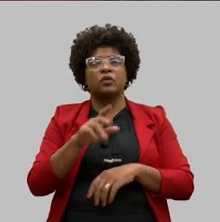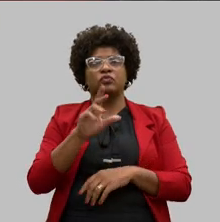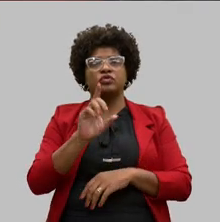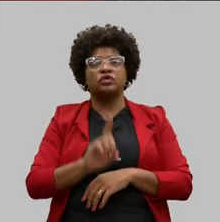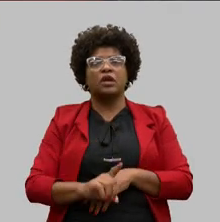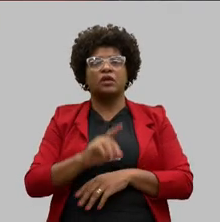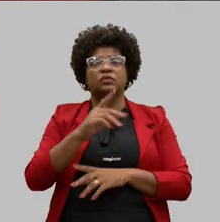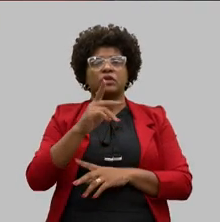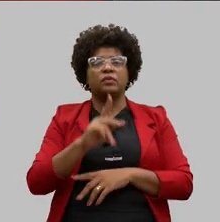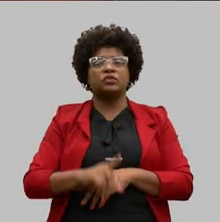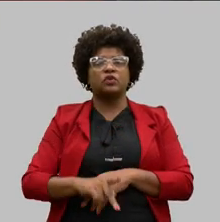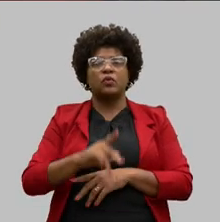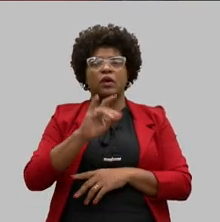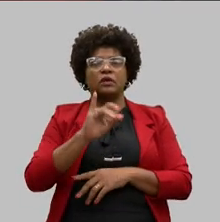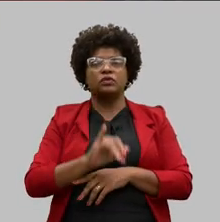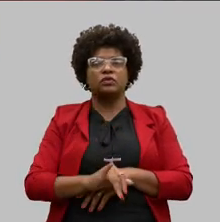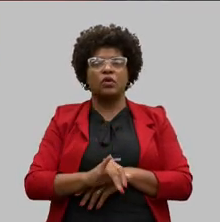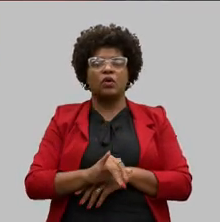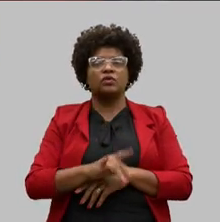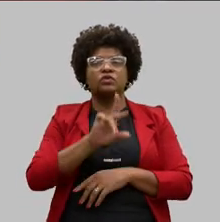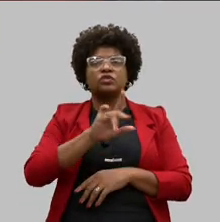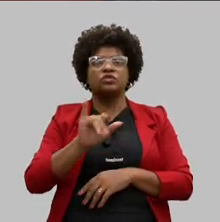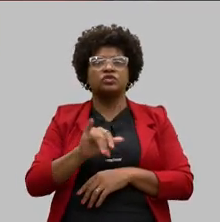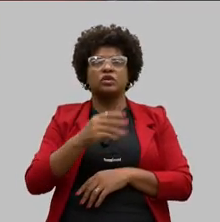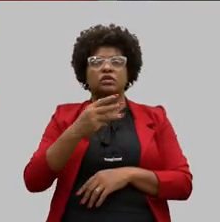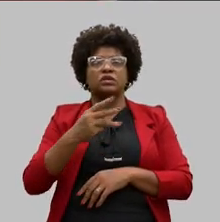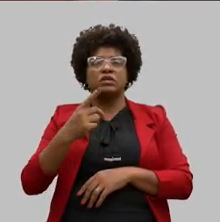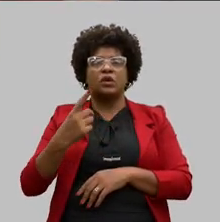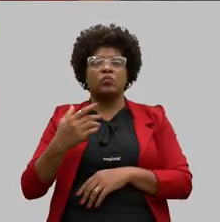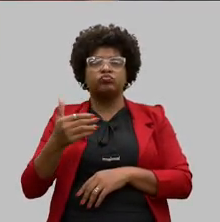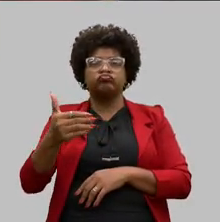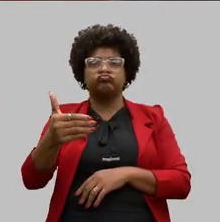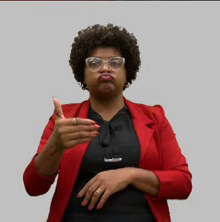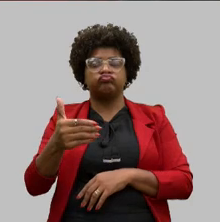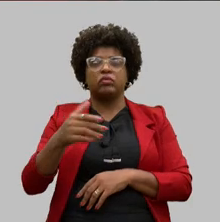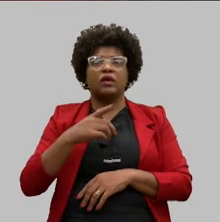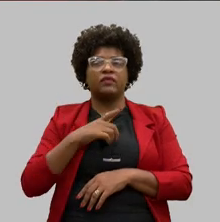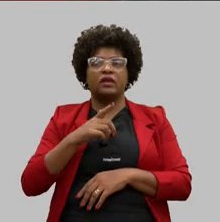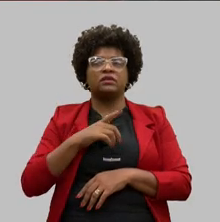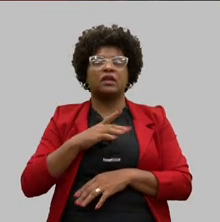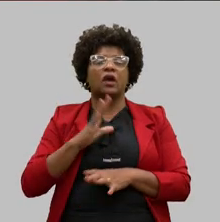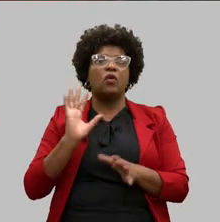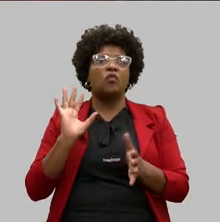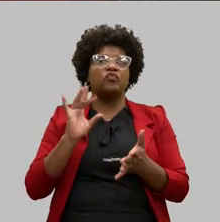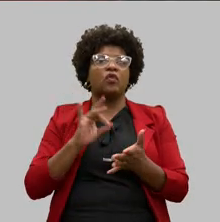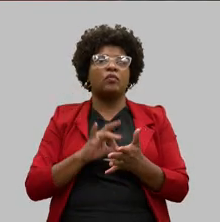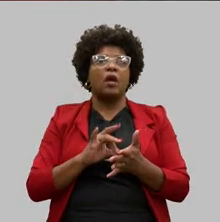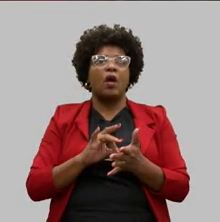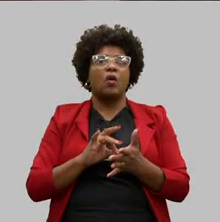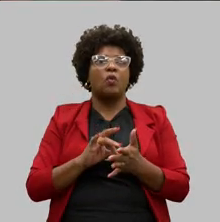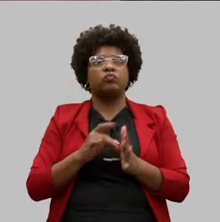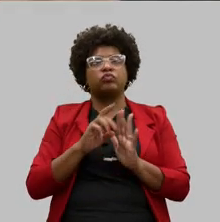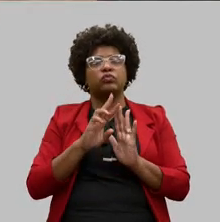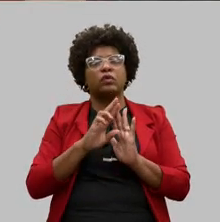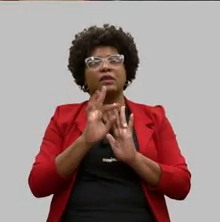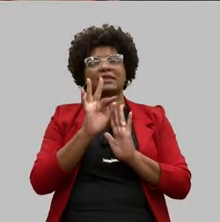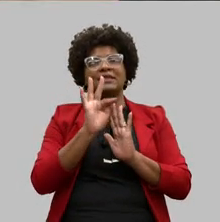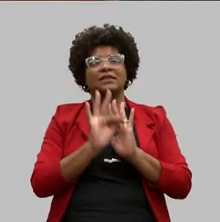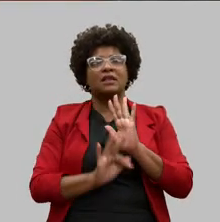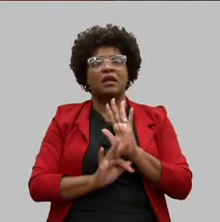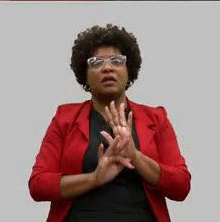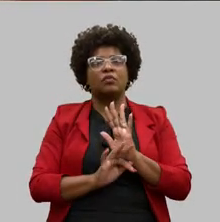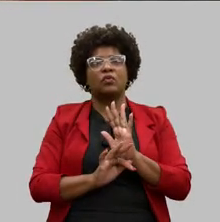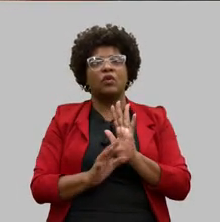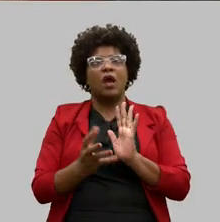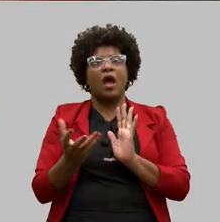agora eh no dia 31 Nós faremos a formalização do termo de adesão à rede de apoio à pessoa